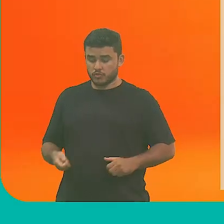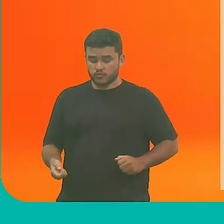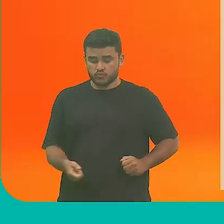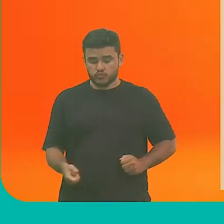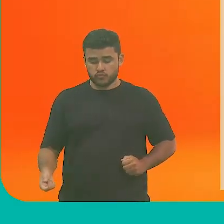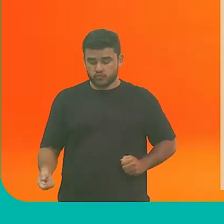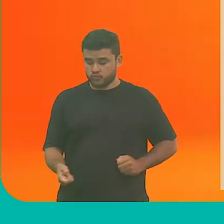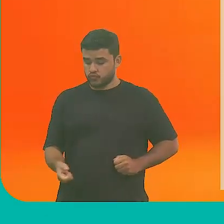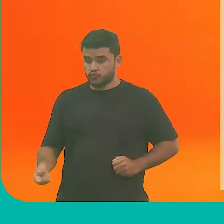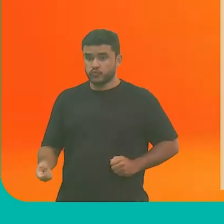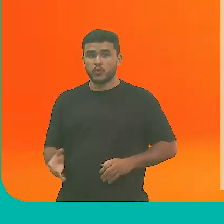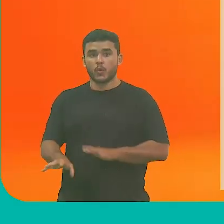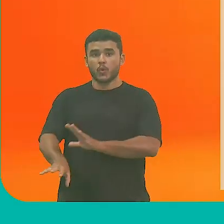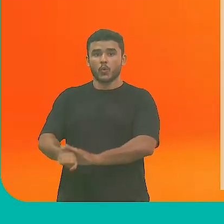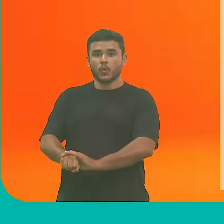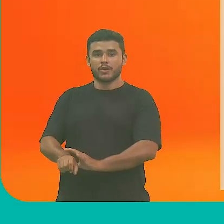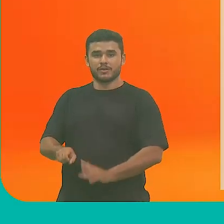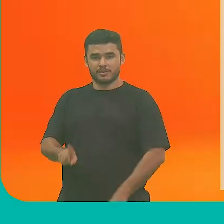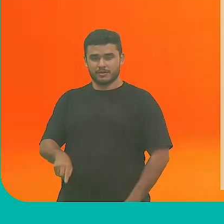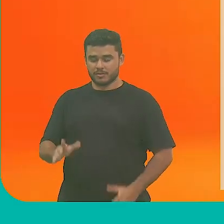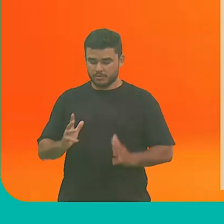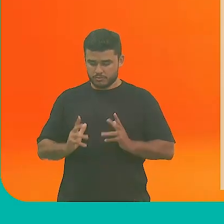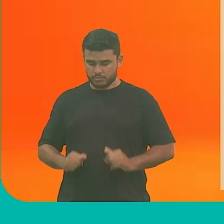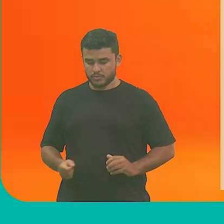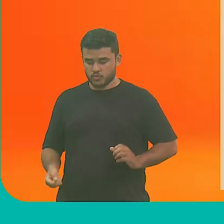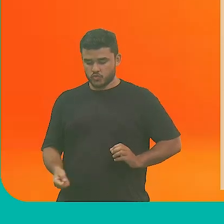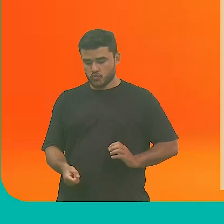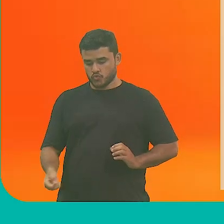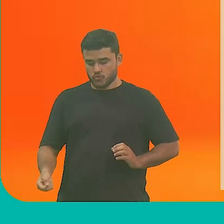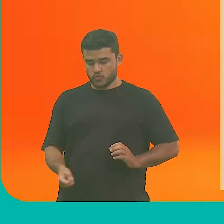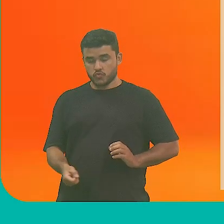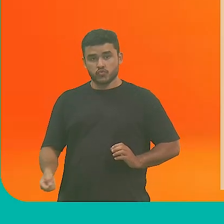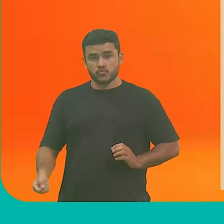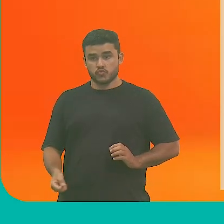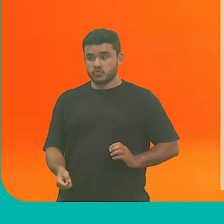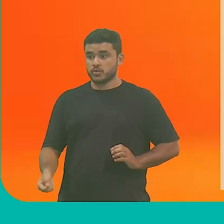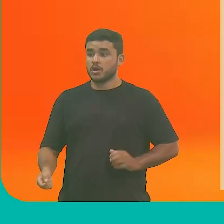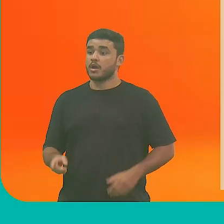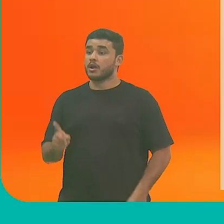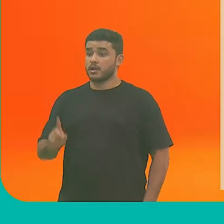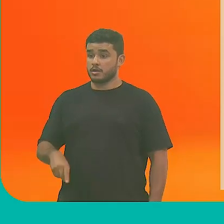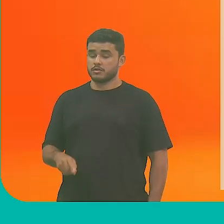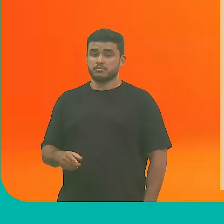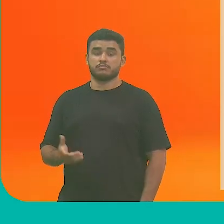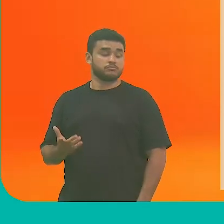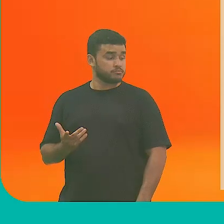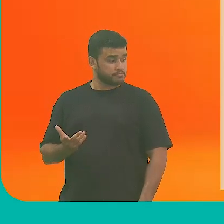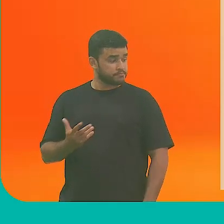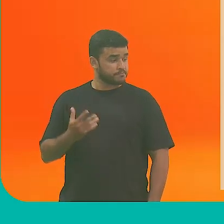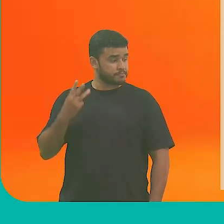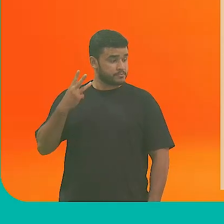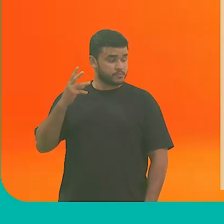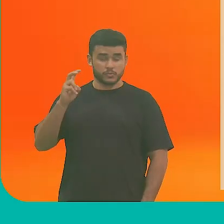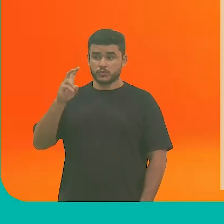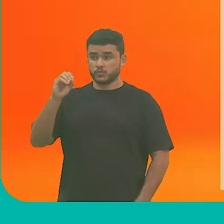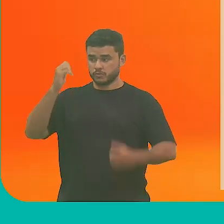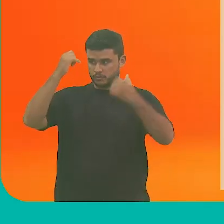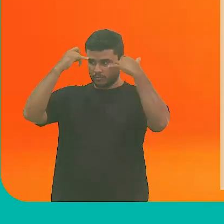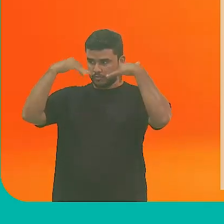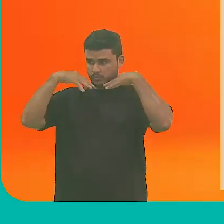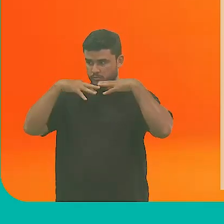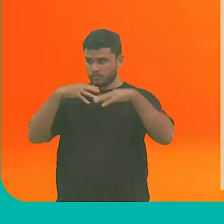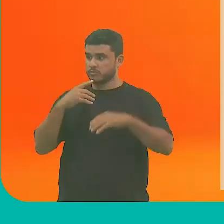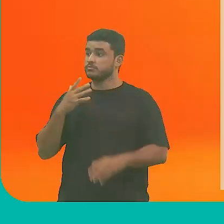350 calorias por hora, né? E limpar a janela, 260